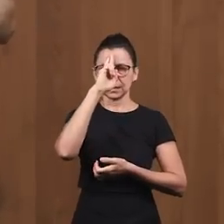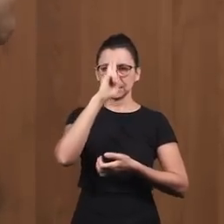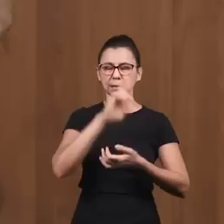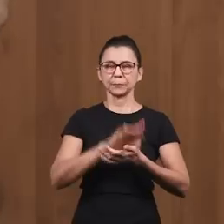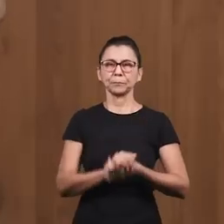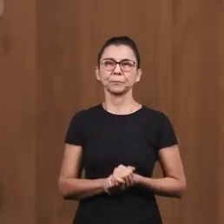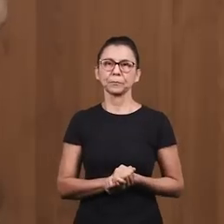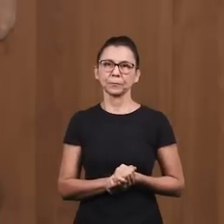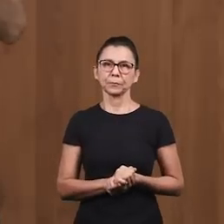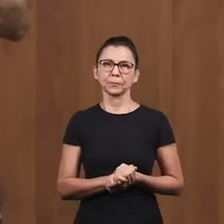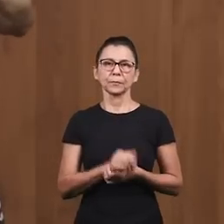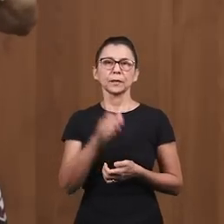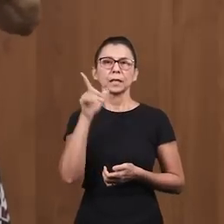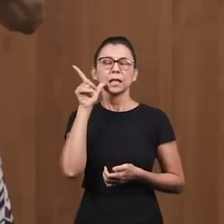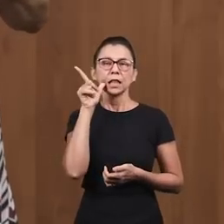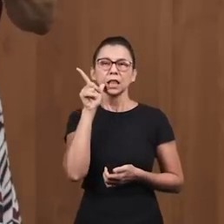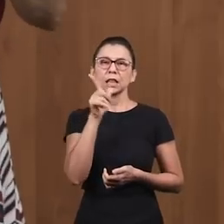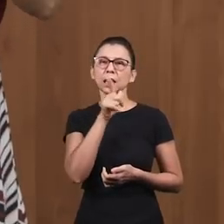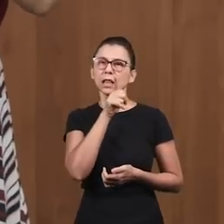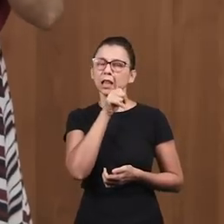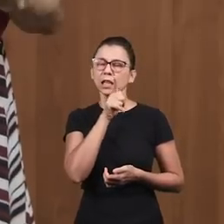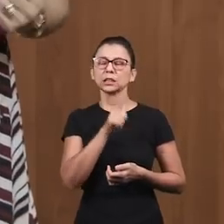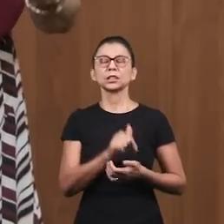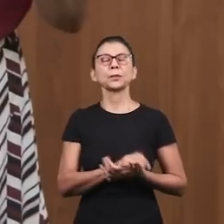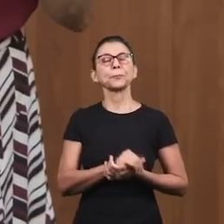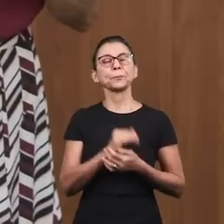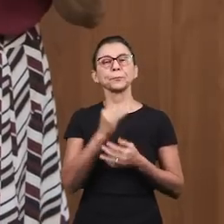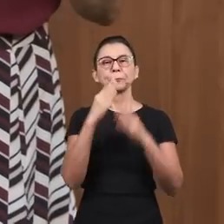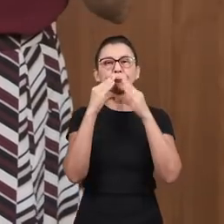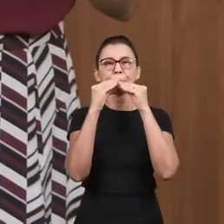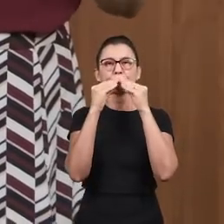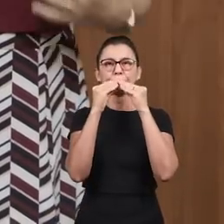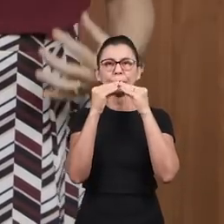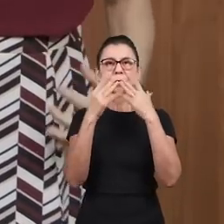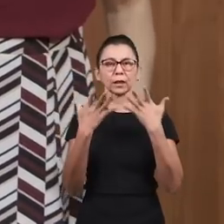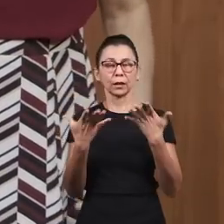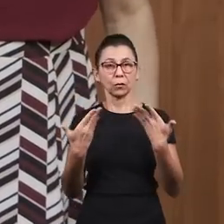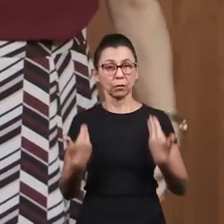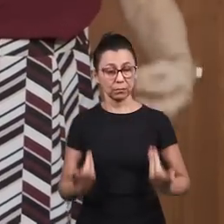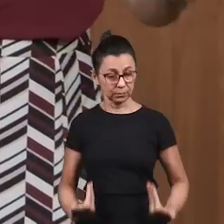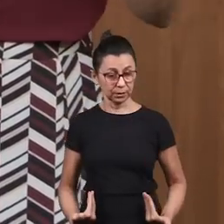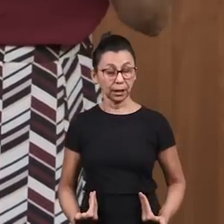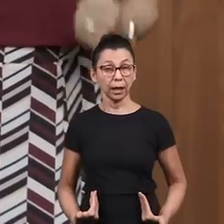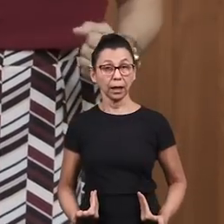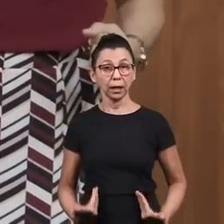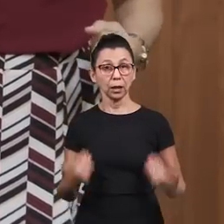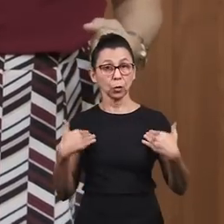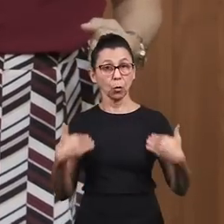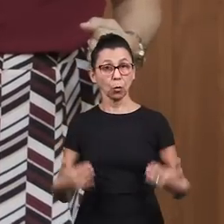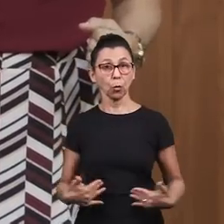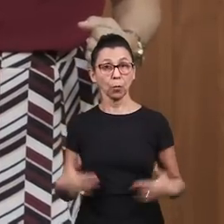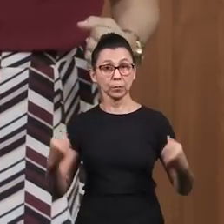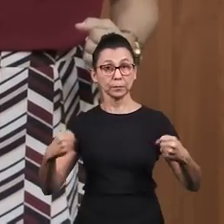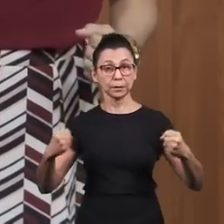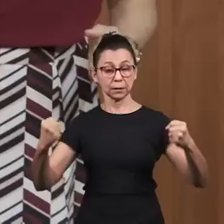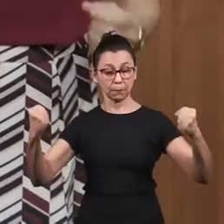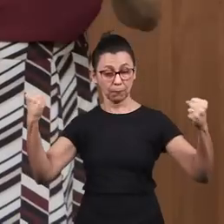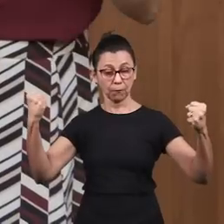janta, a gente come. A gente come para deixar esse corpo muito